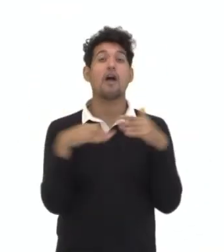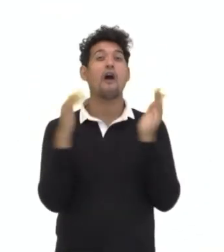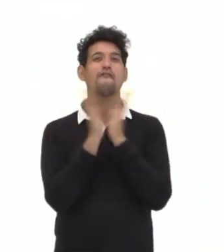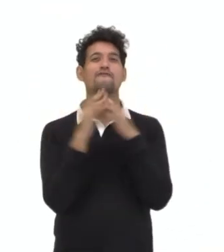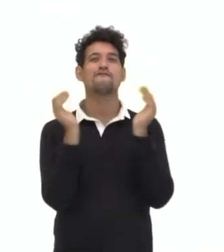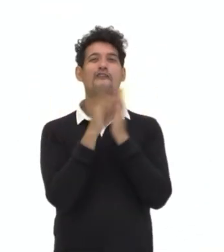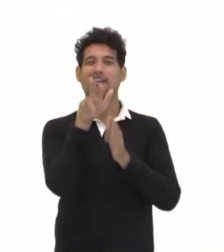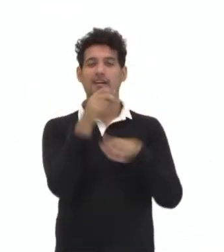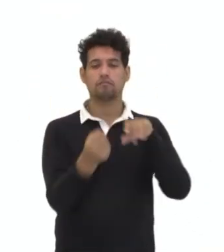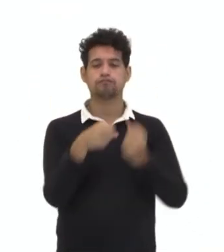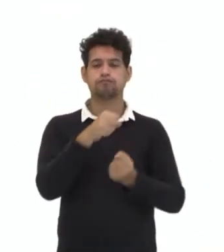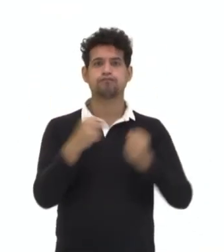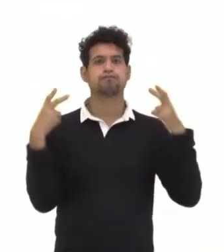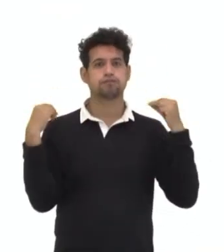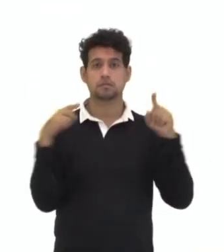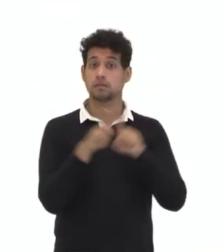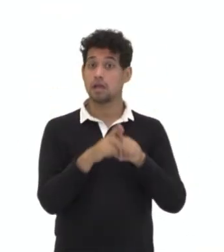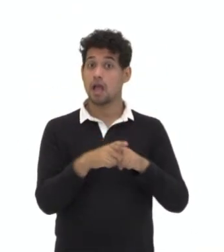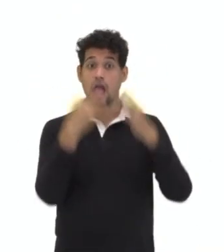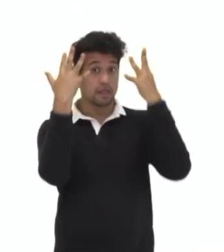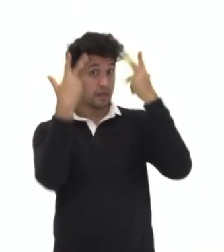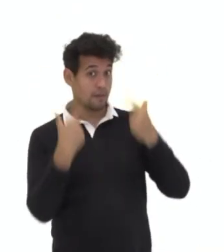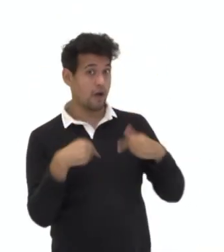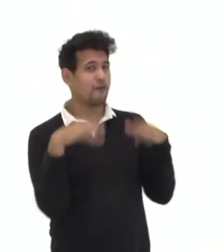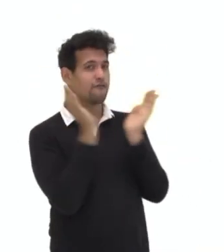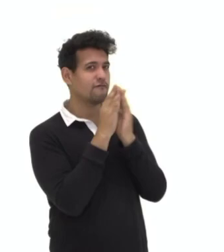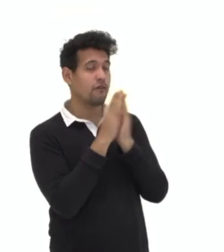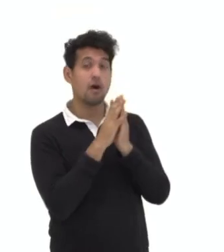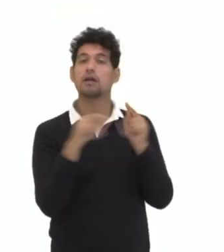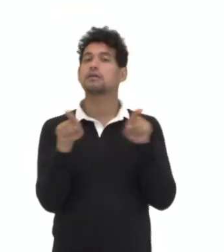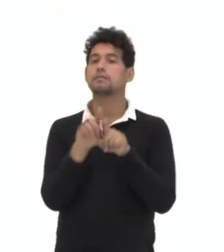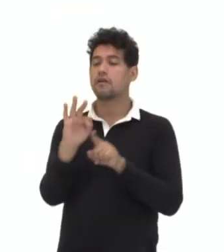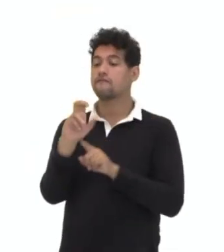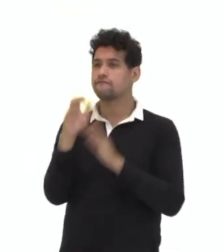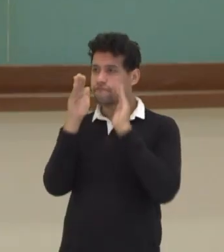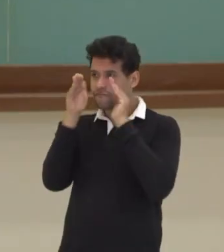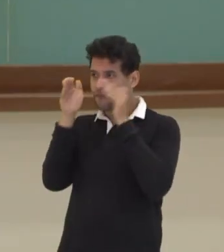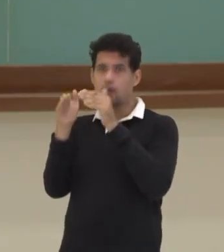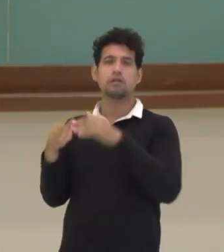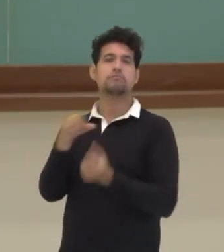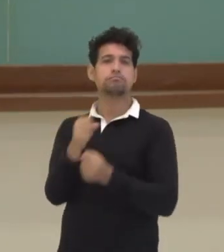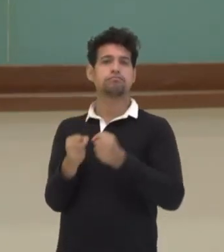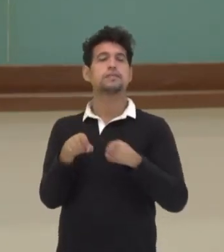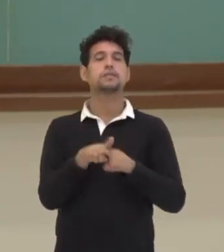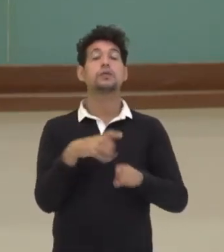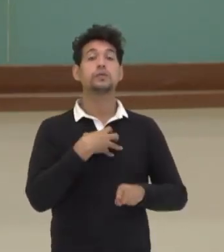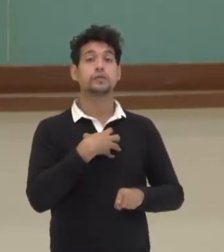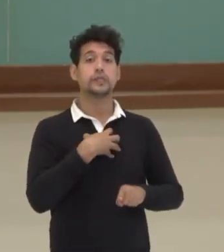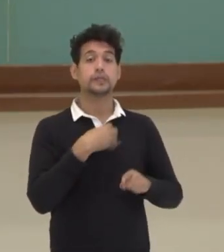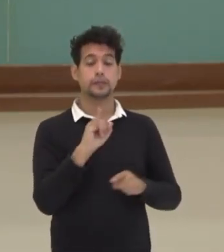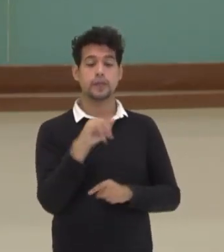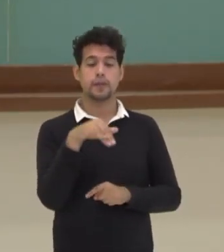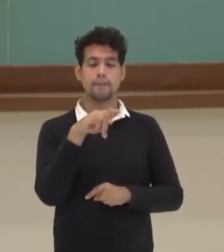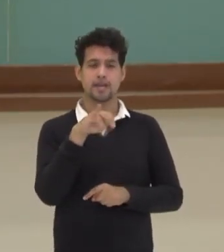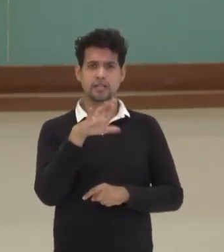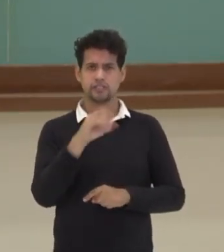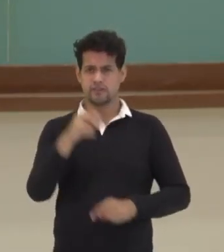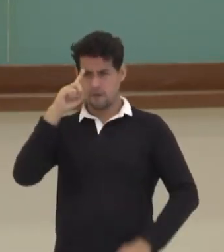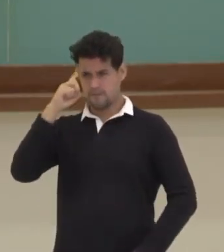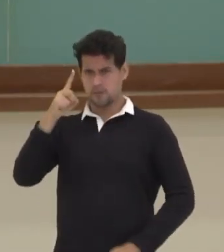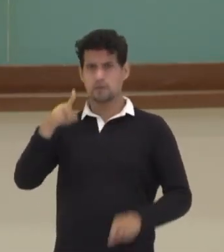motorista, né? Então, foca o animal e foca de focar no trânsito. O modo imperativo também é conhecido como